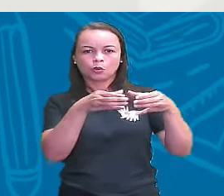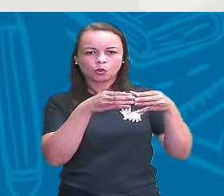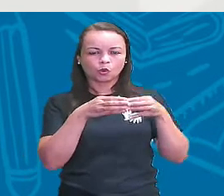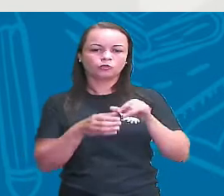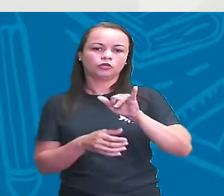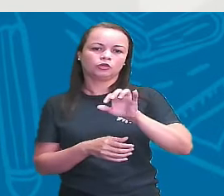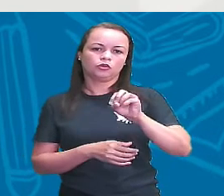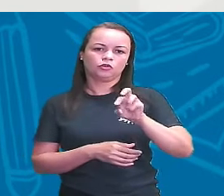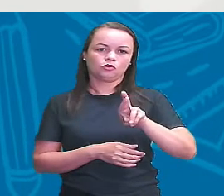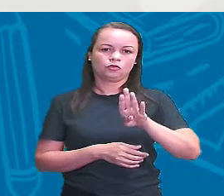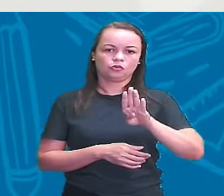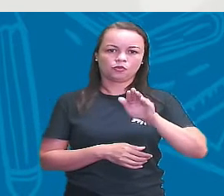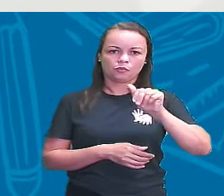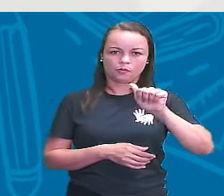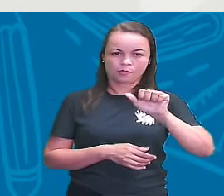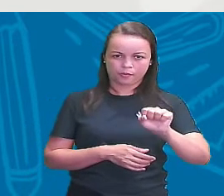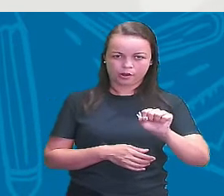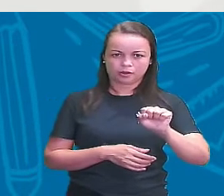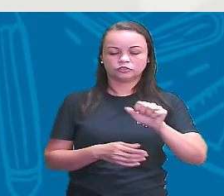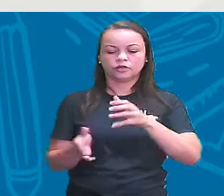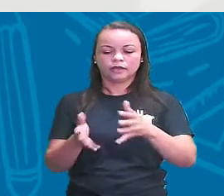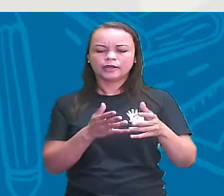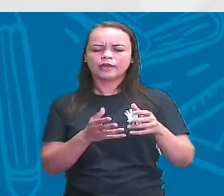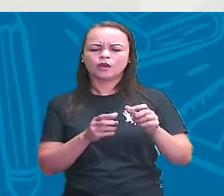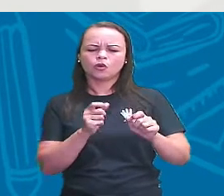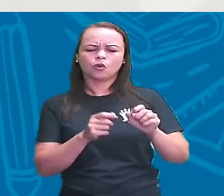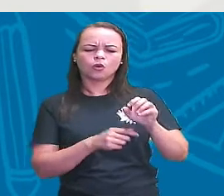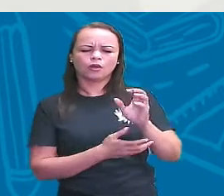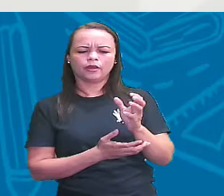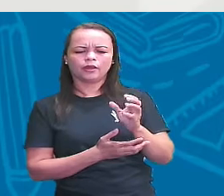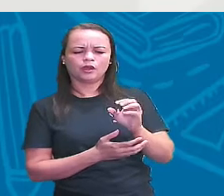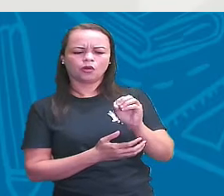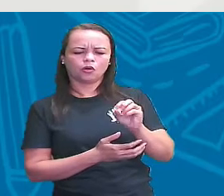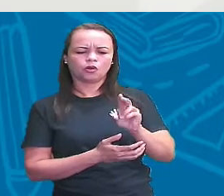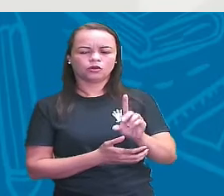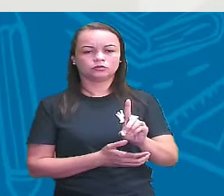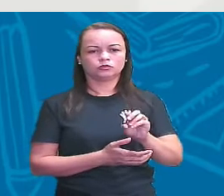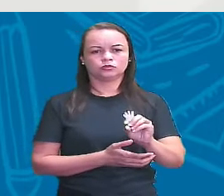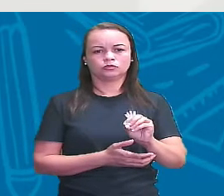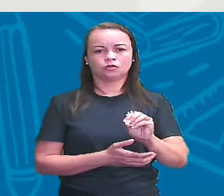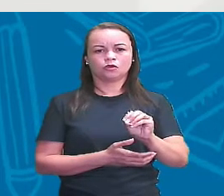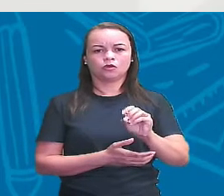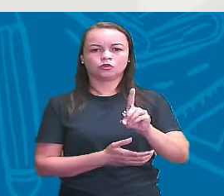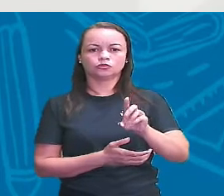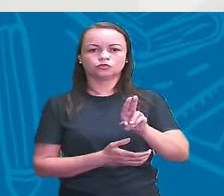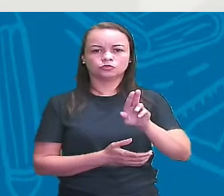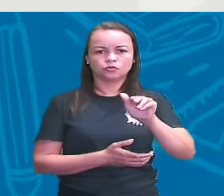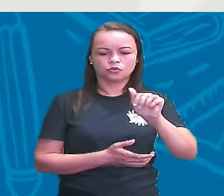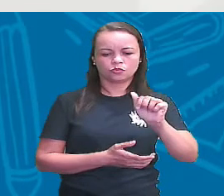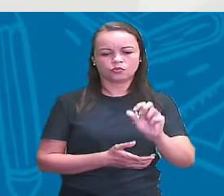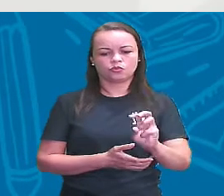trago aí Ododua, Onide e Ifé. O que é isso, professor? Primeiro, Ododua